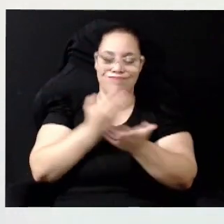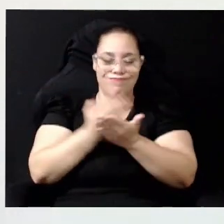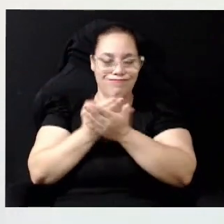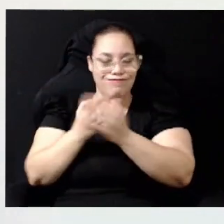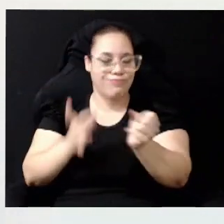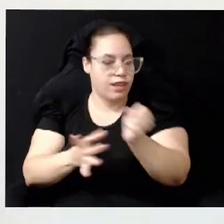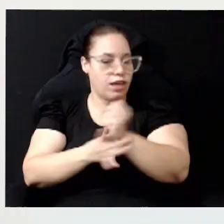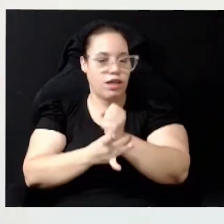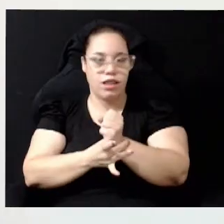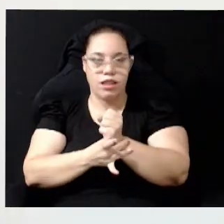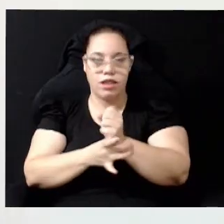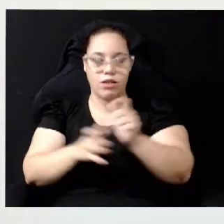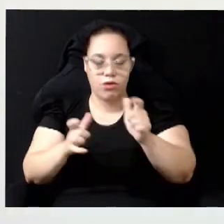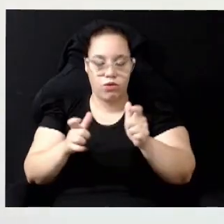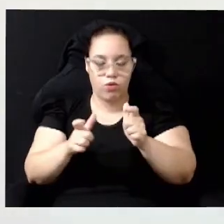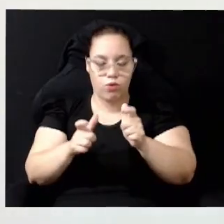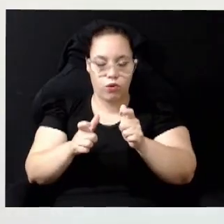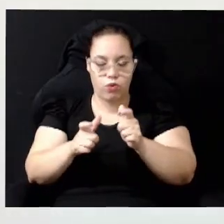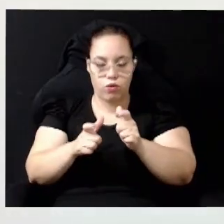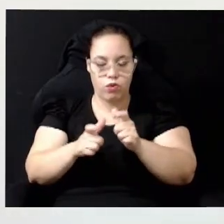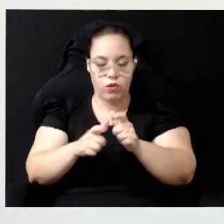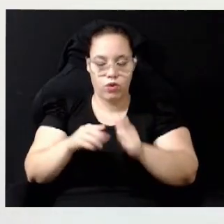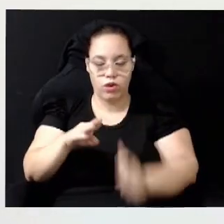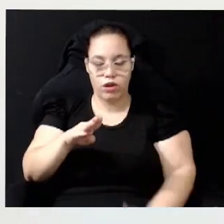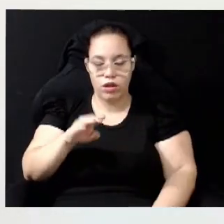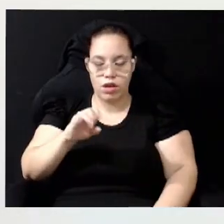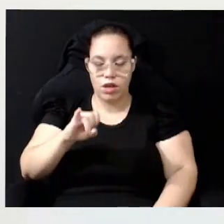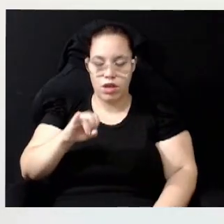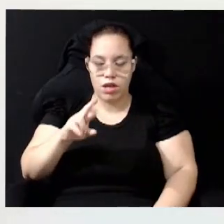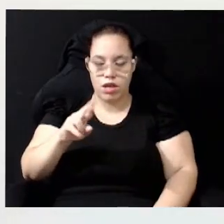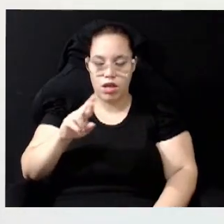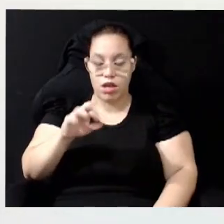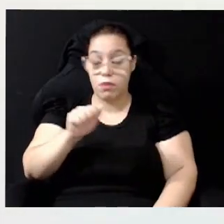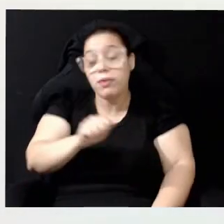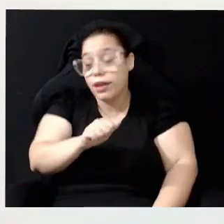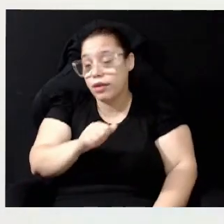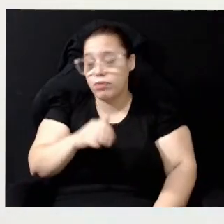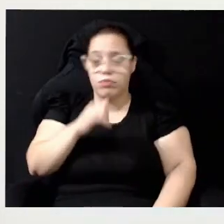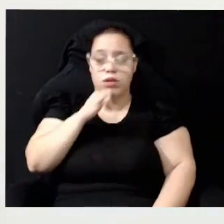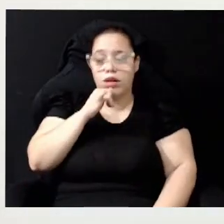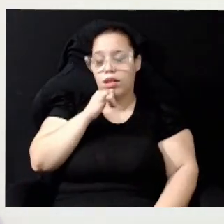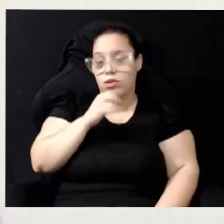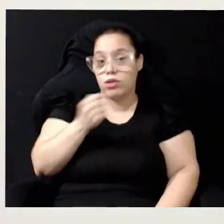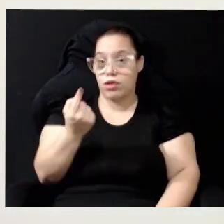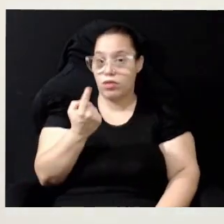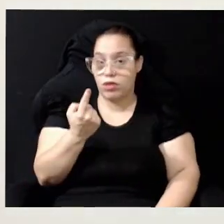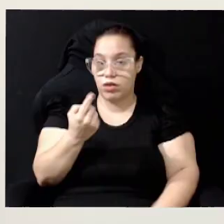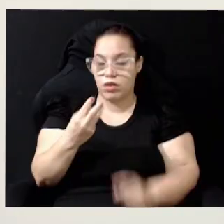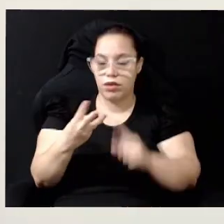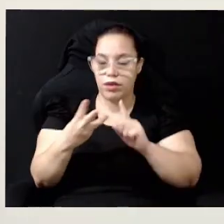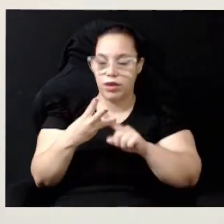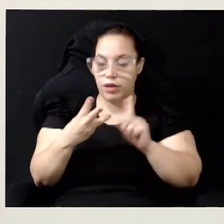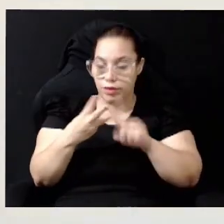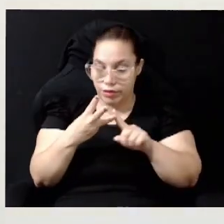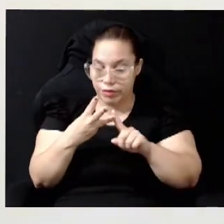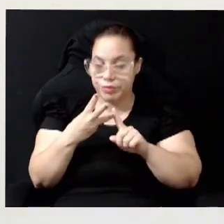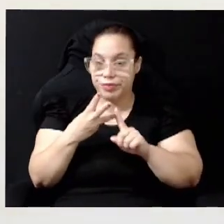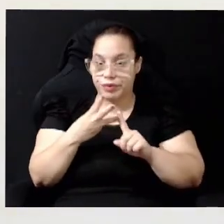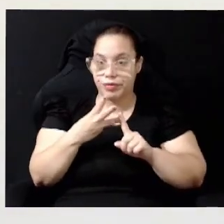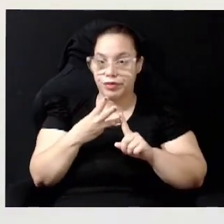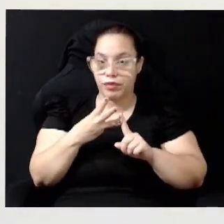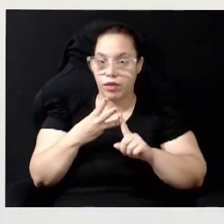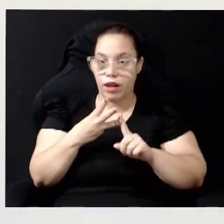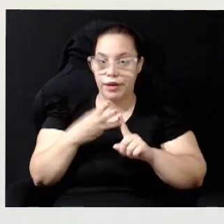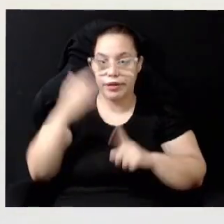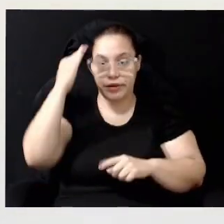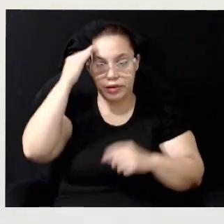isso, diminuir a frequência desses comportamentos. Tá? Então, isso é uma coisa. A terceira coisa é você